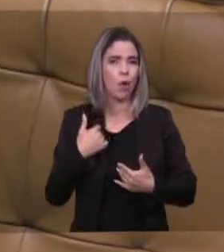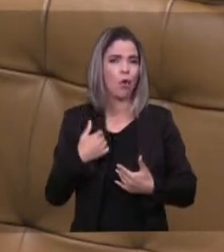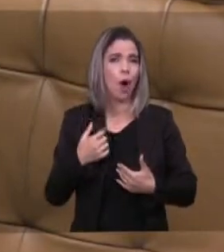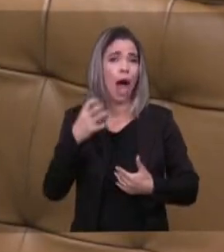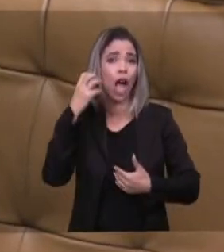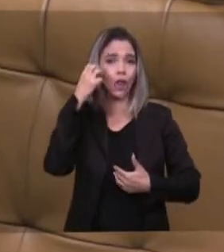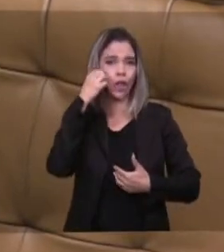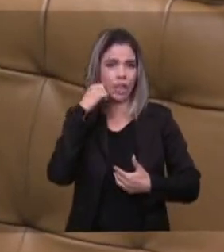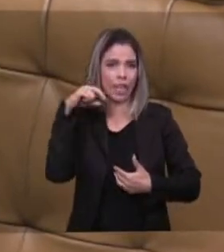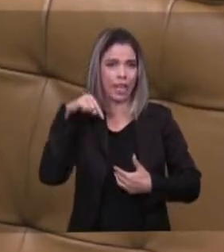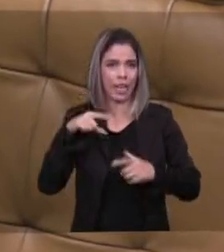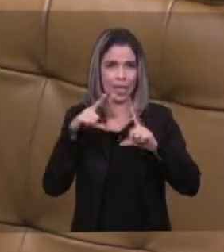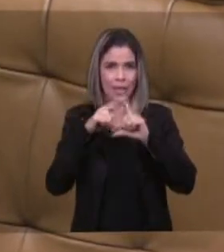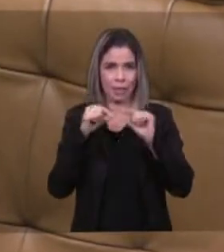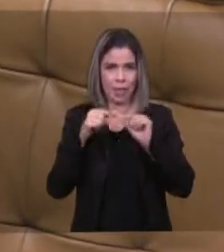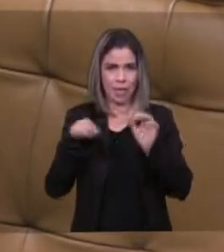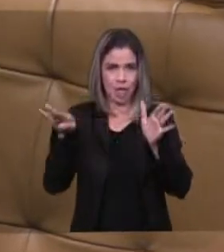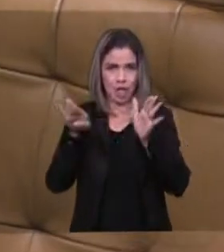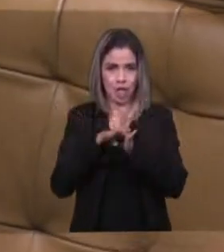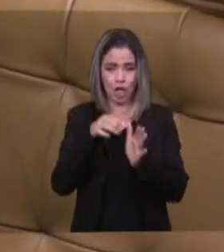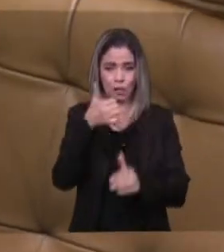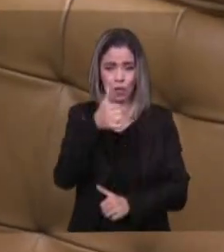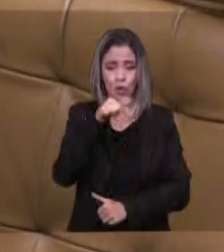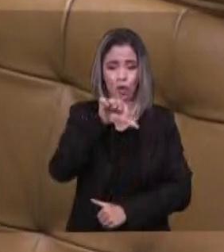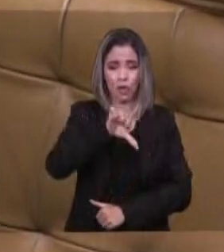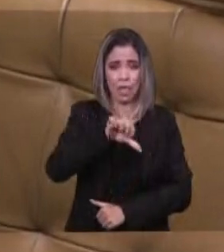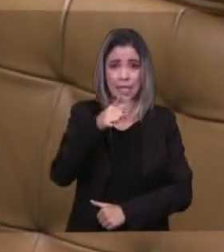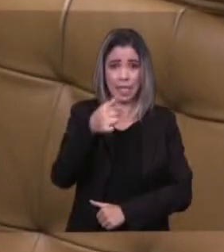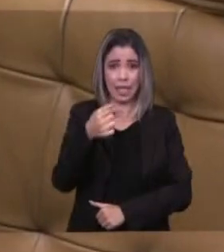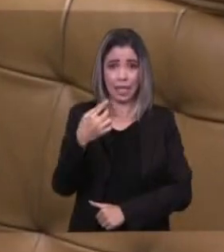em 74. Ele falou dos